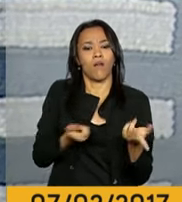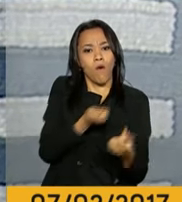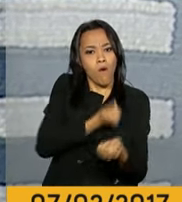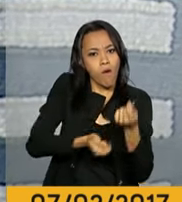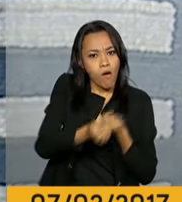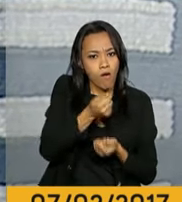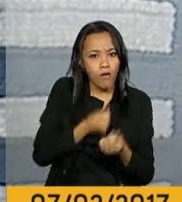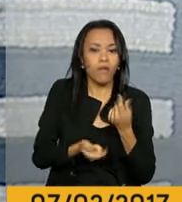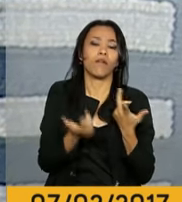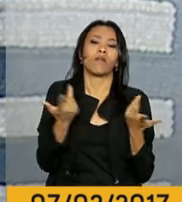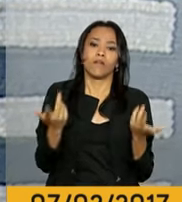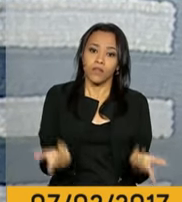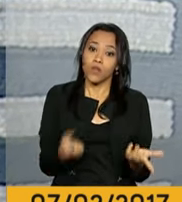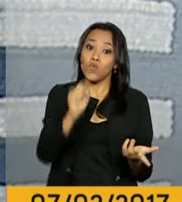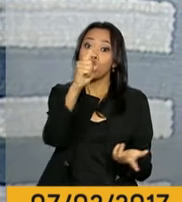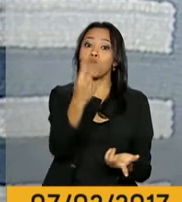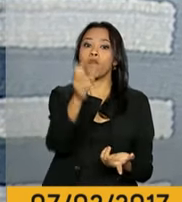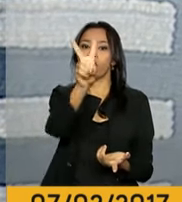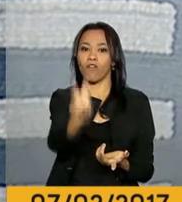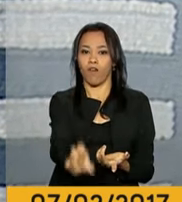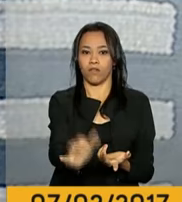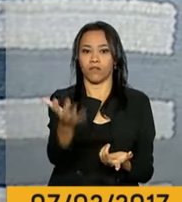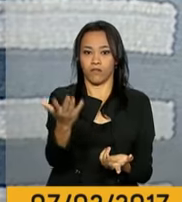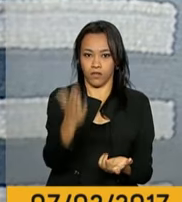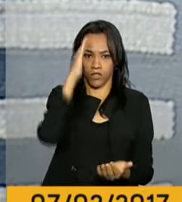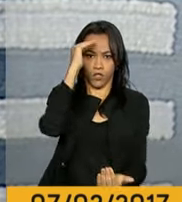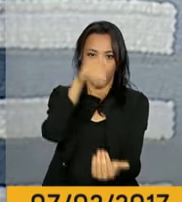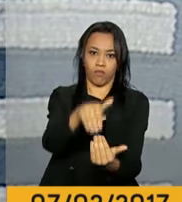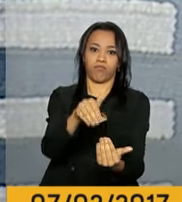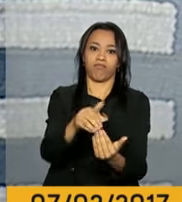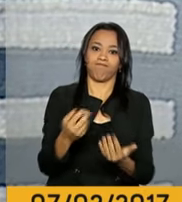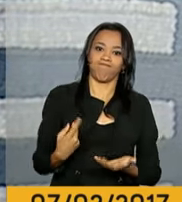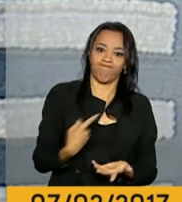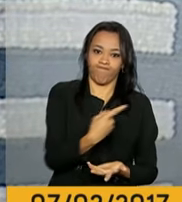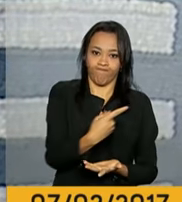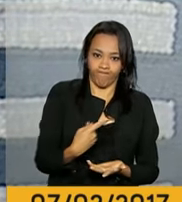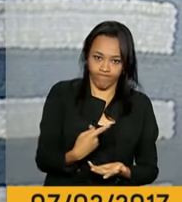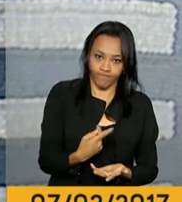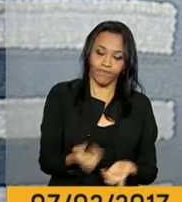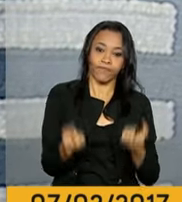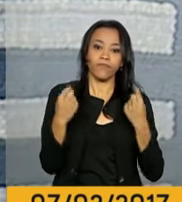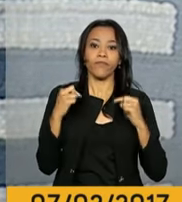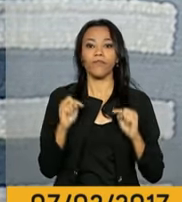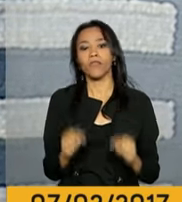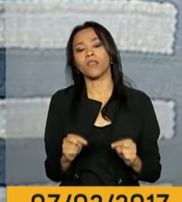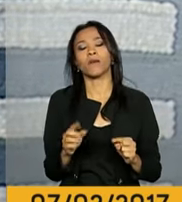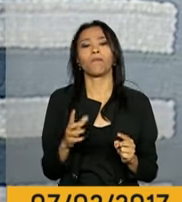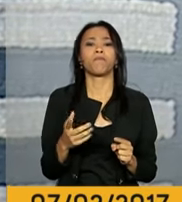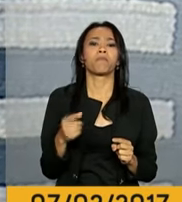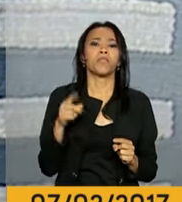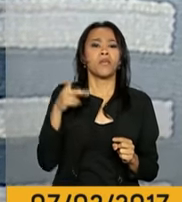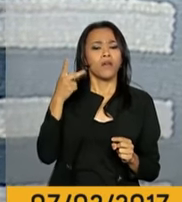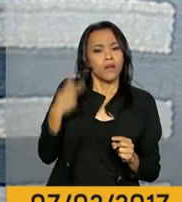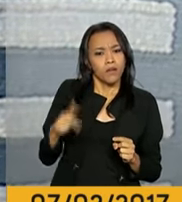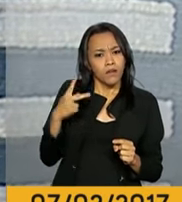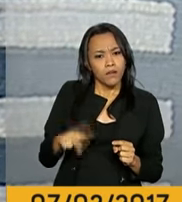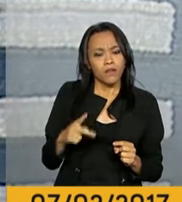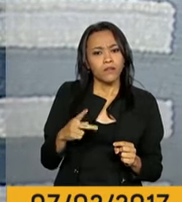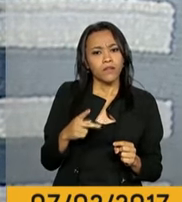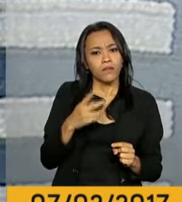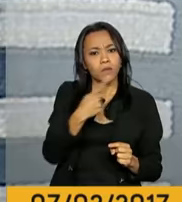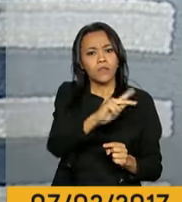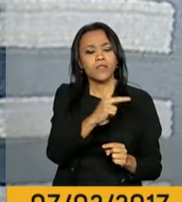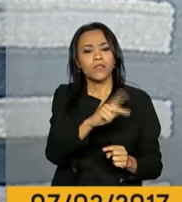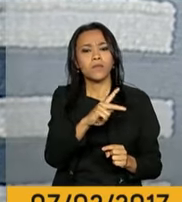Sobretudo com uma só voz senhor presidente a liderança agregadora de vossa excelência neste